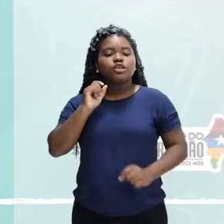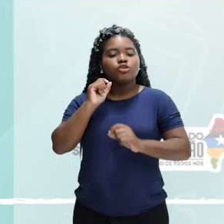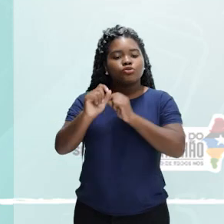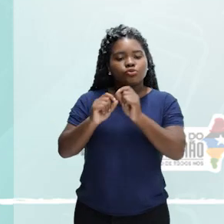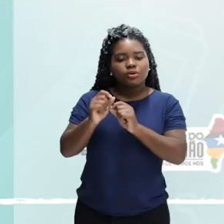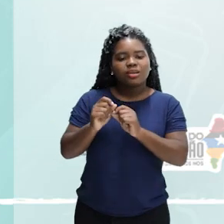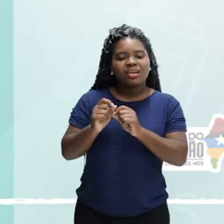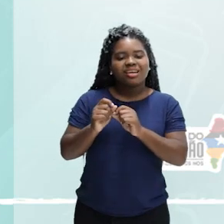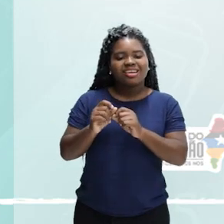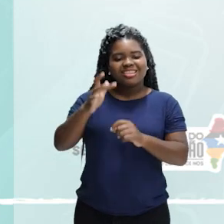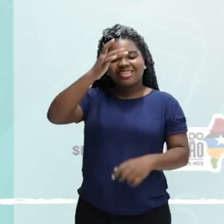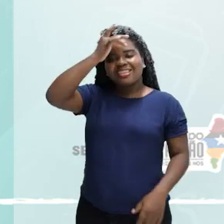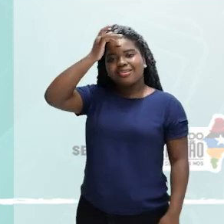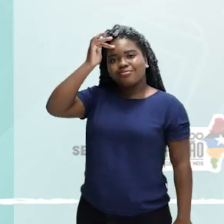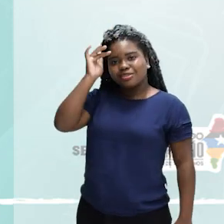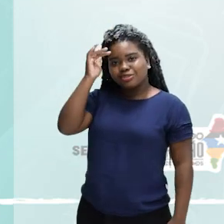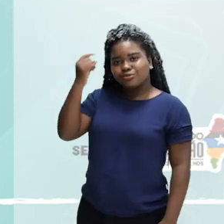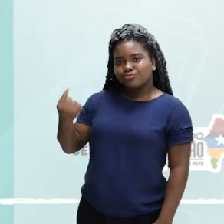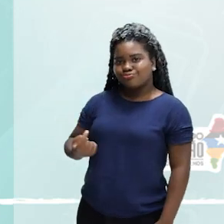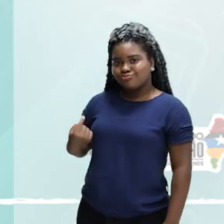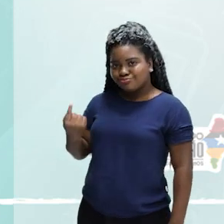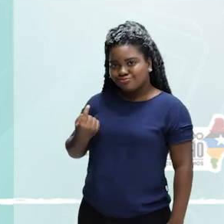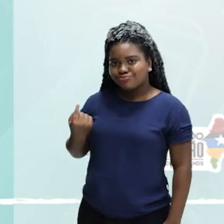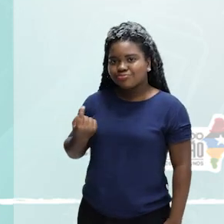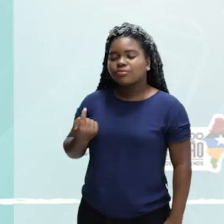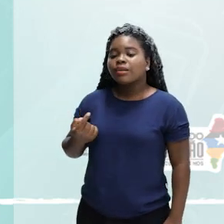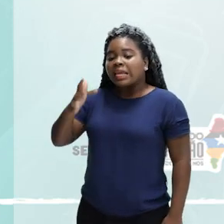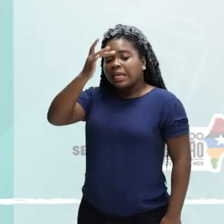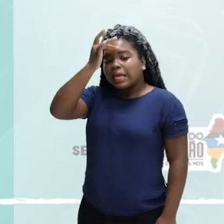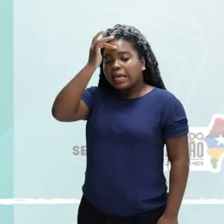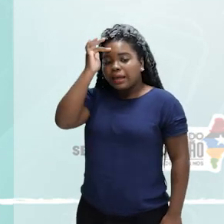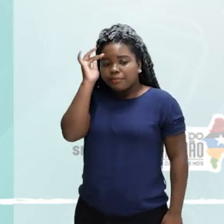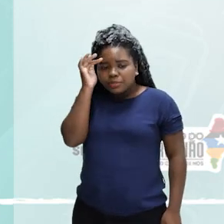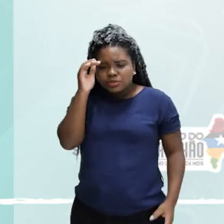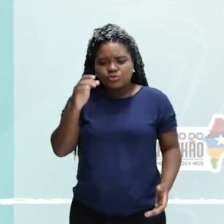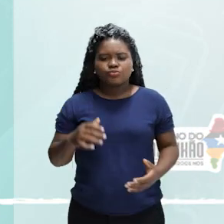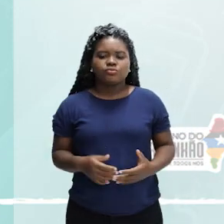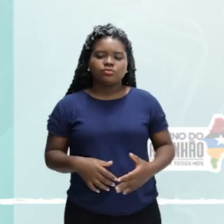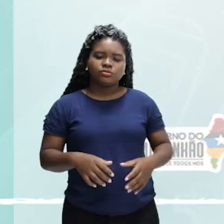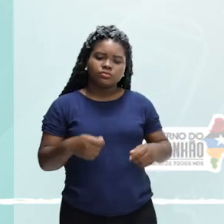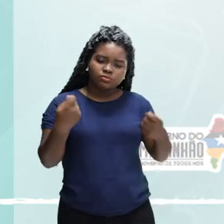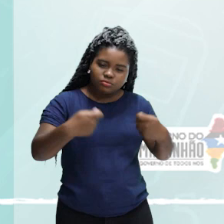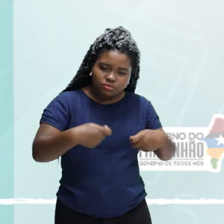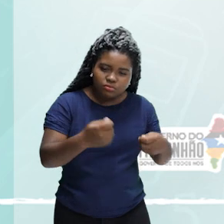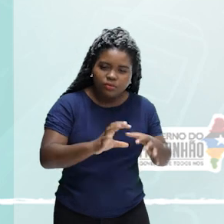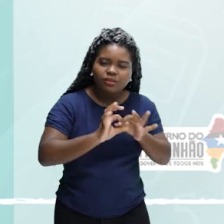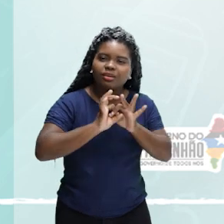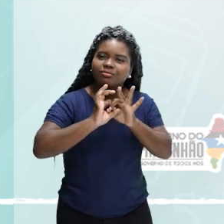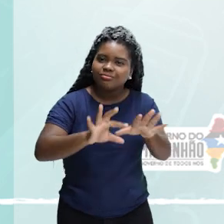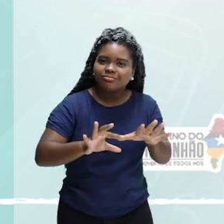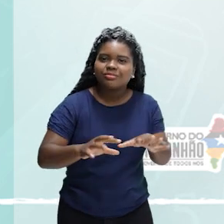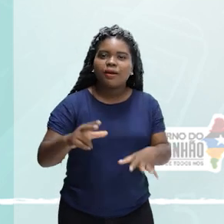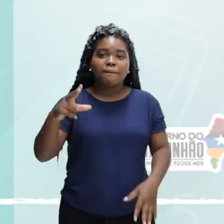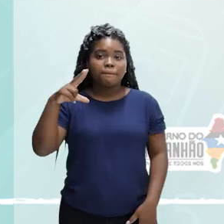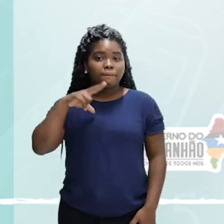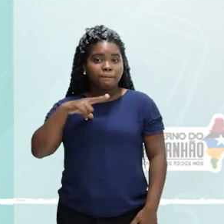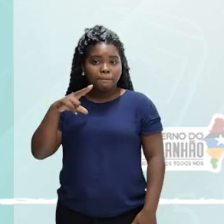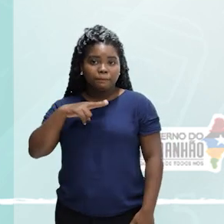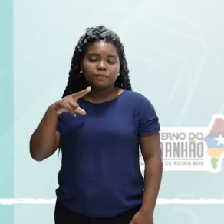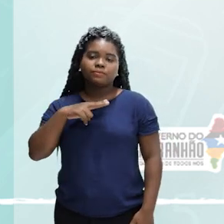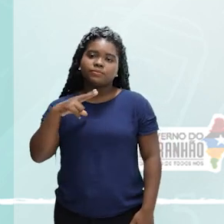muito, acentuada, a ideia de que o indivíduo necessita ter essa liberdade sua